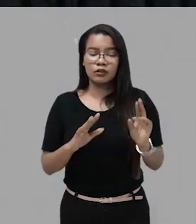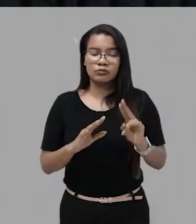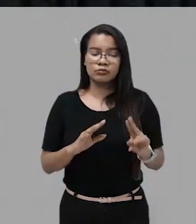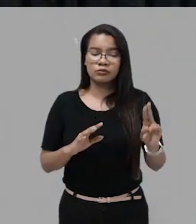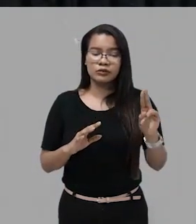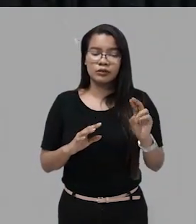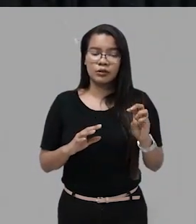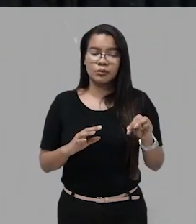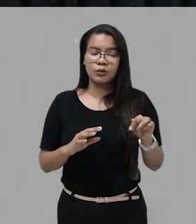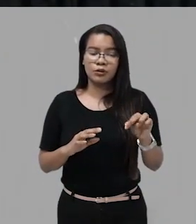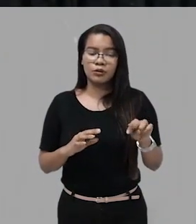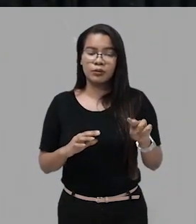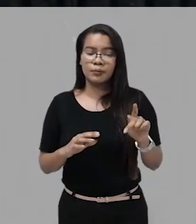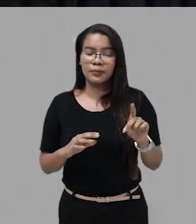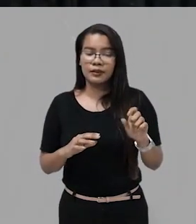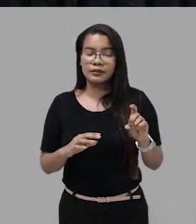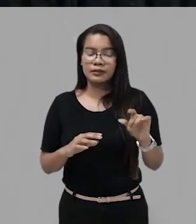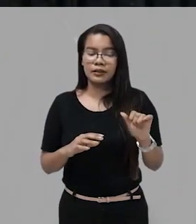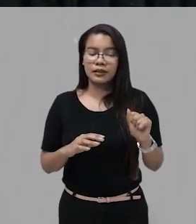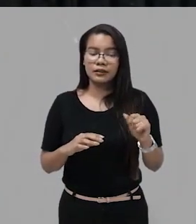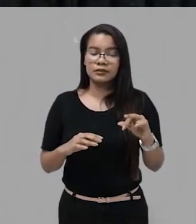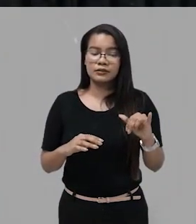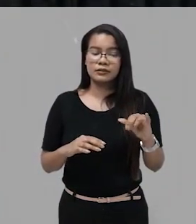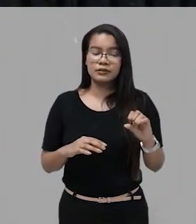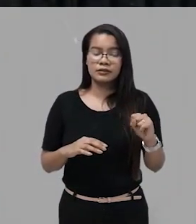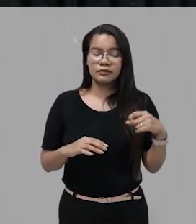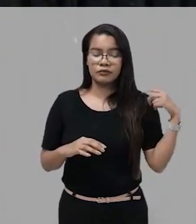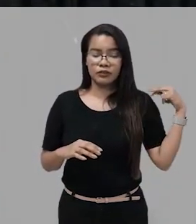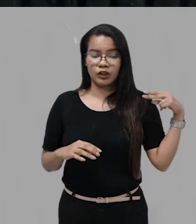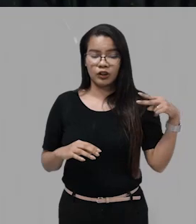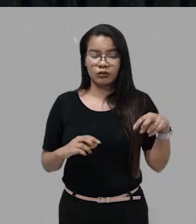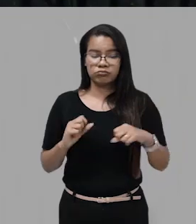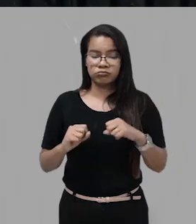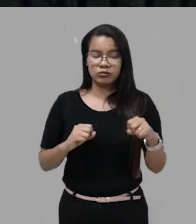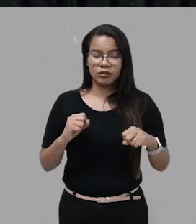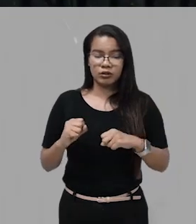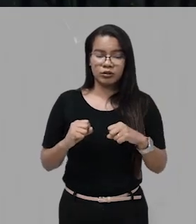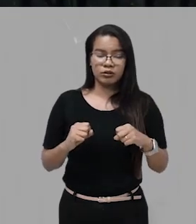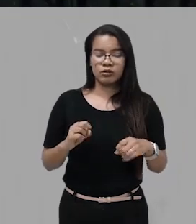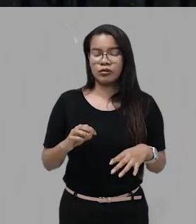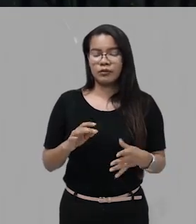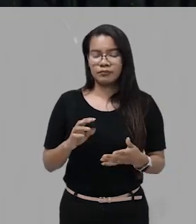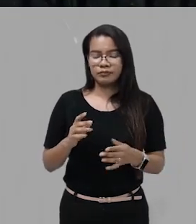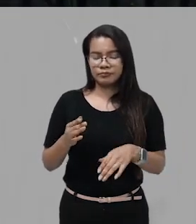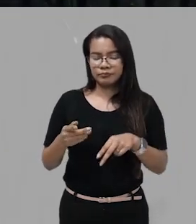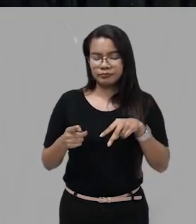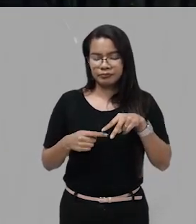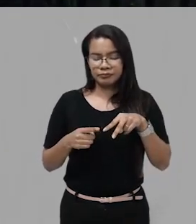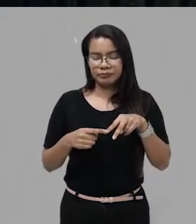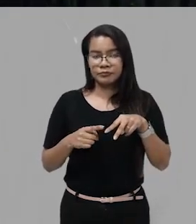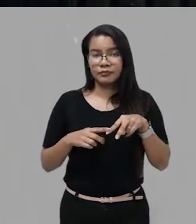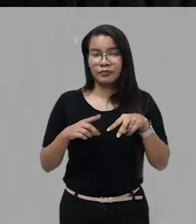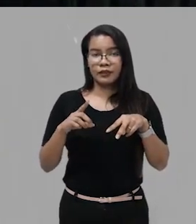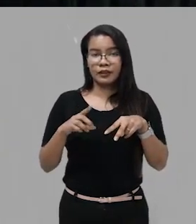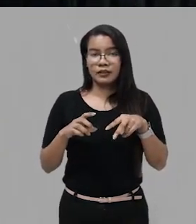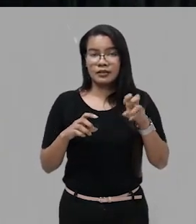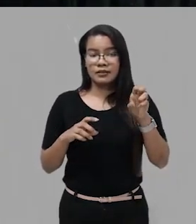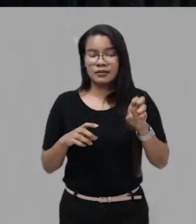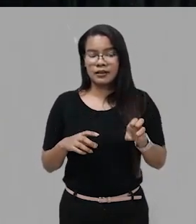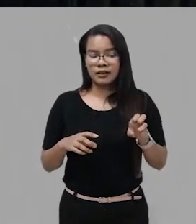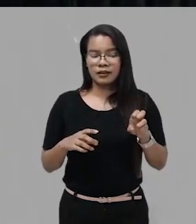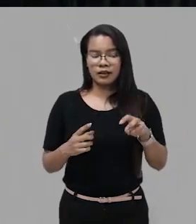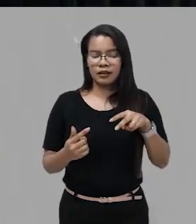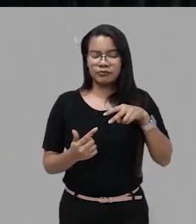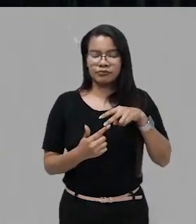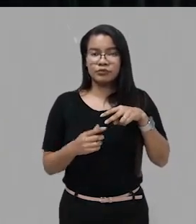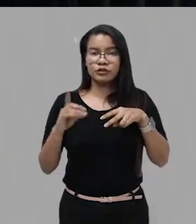monopedal. Ele vem correndo, por exemplo, ele tocou a perna esquerda, ele vai com a perna direita, o último toque que ele